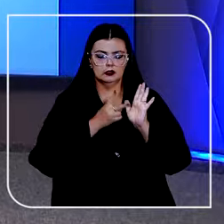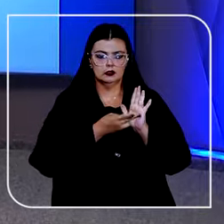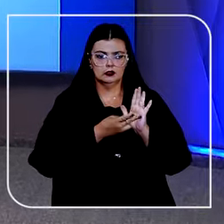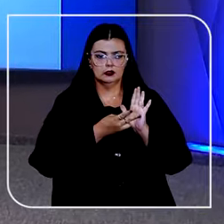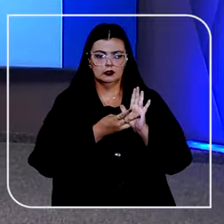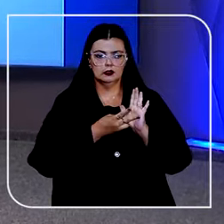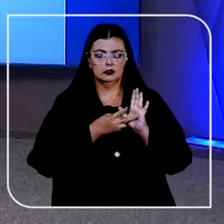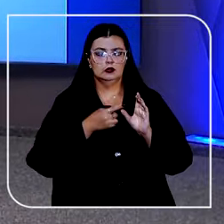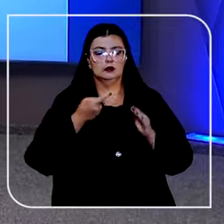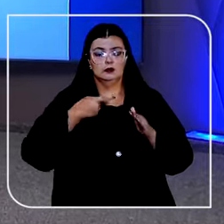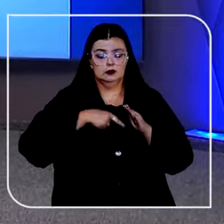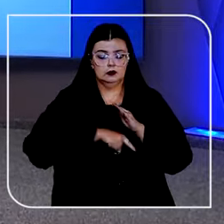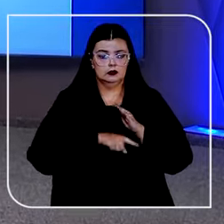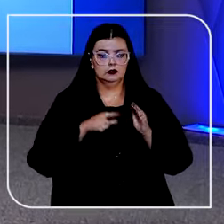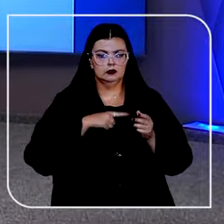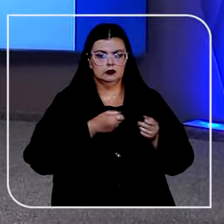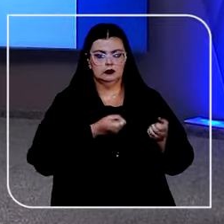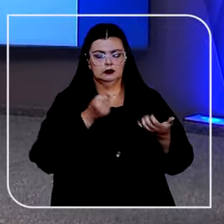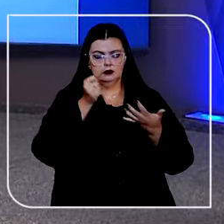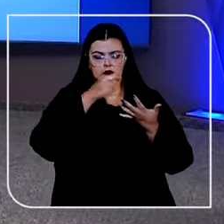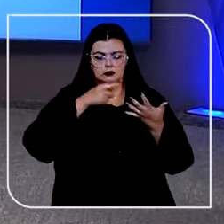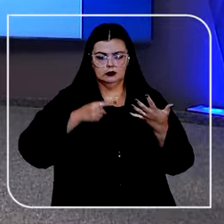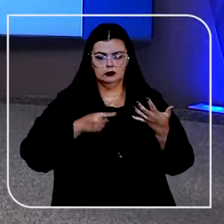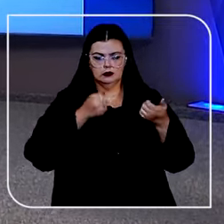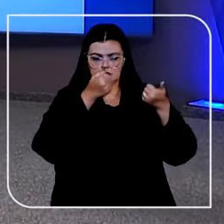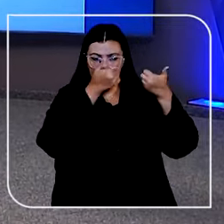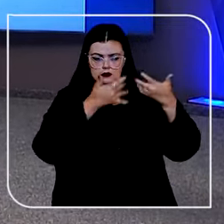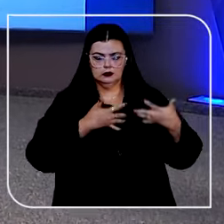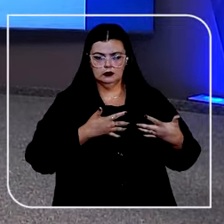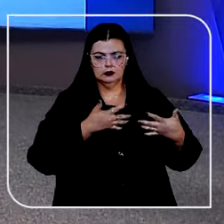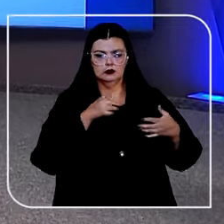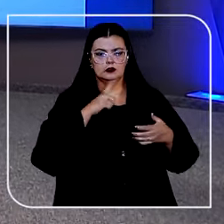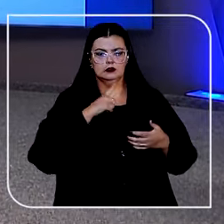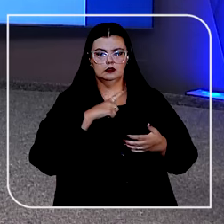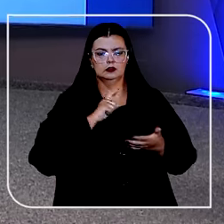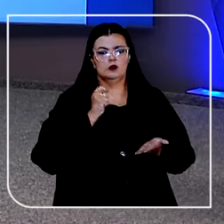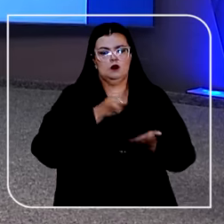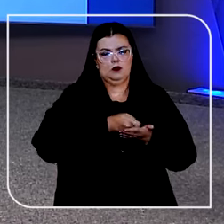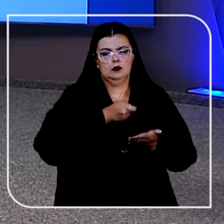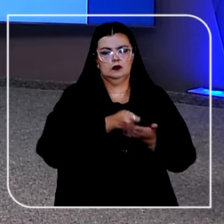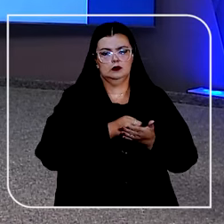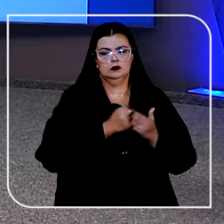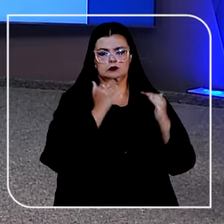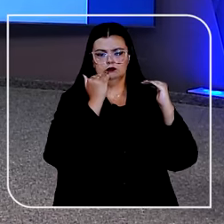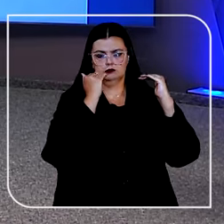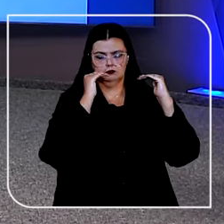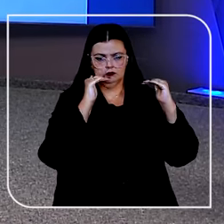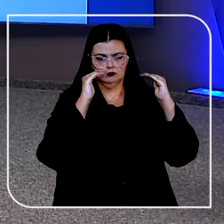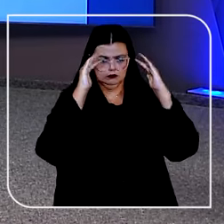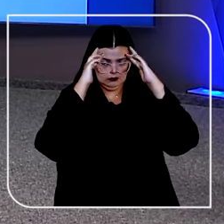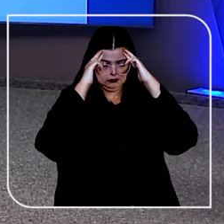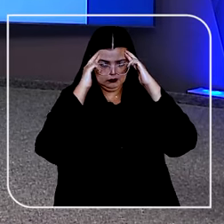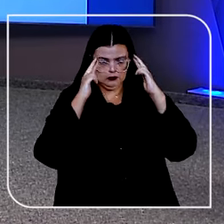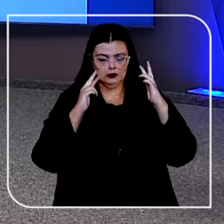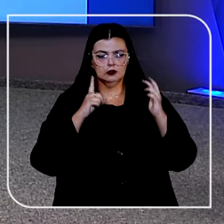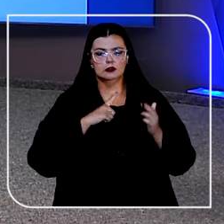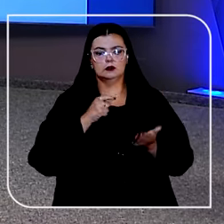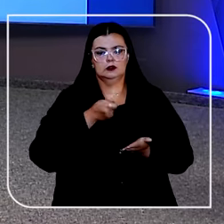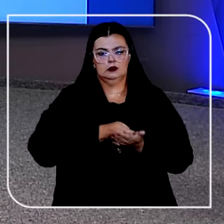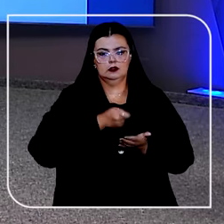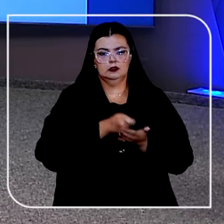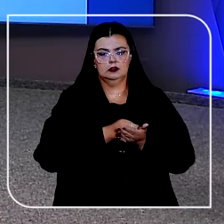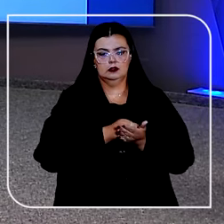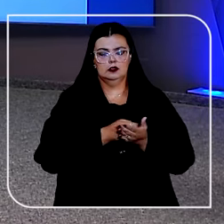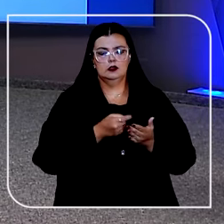fundamentada ou seja trazer as motivações para impor determinada obrigação Além disso o